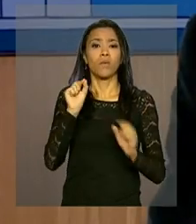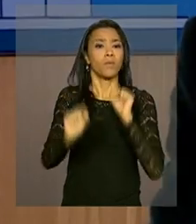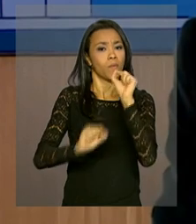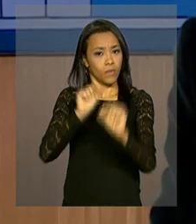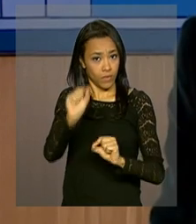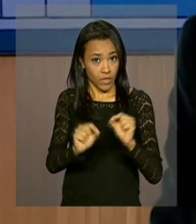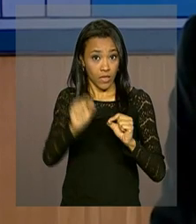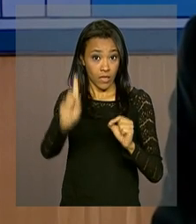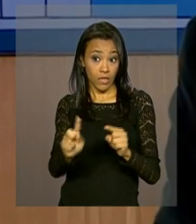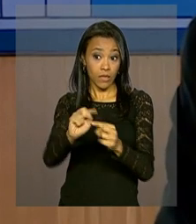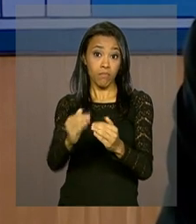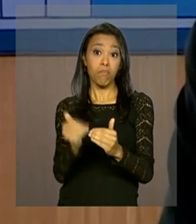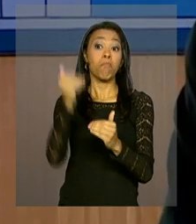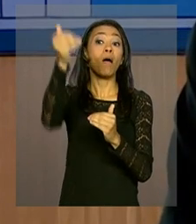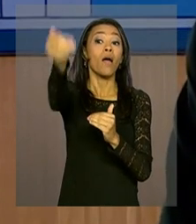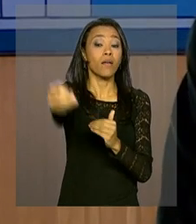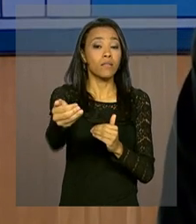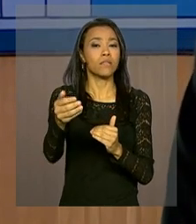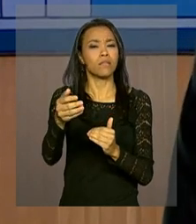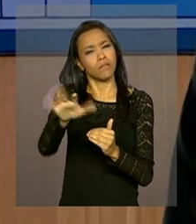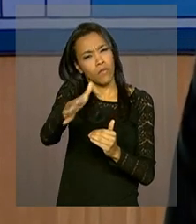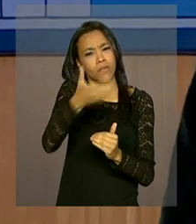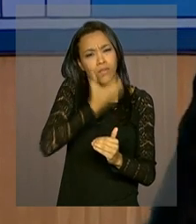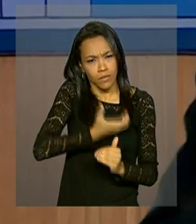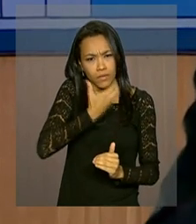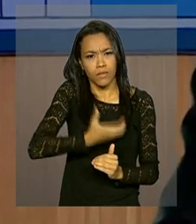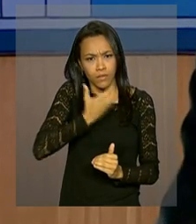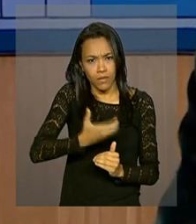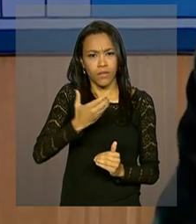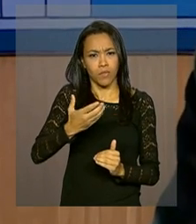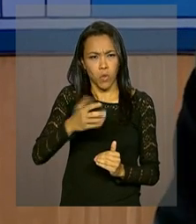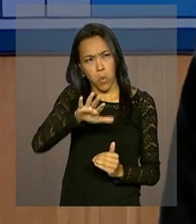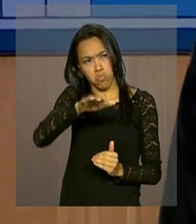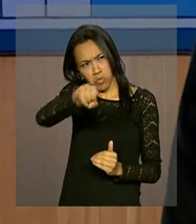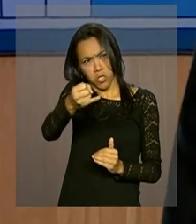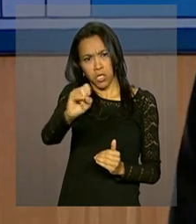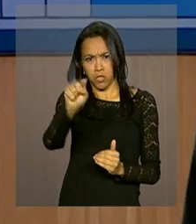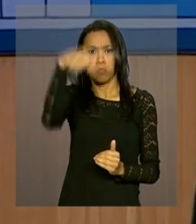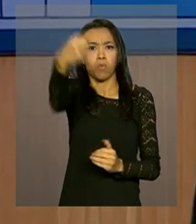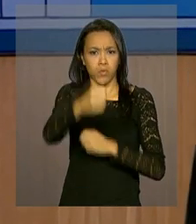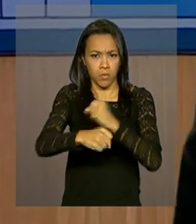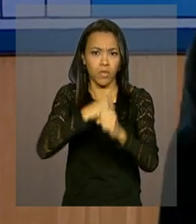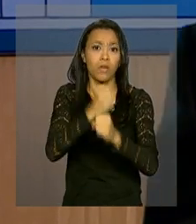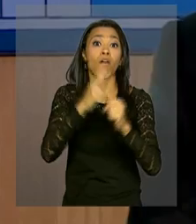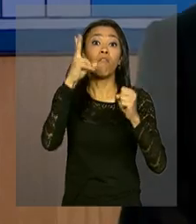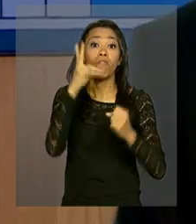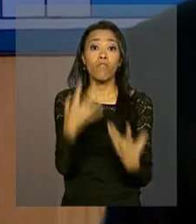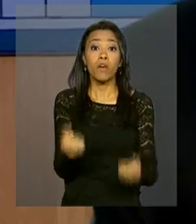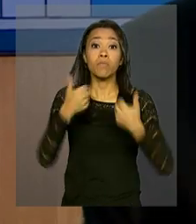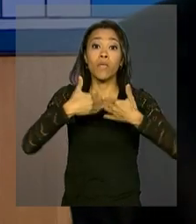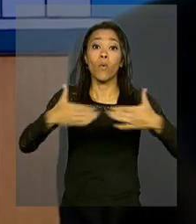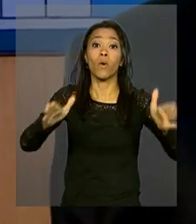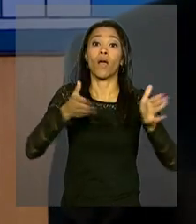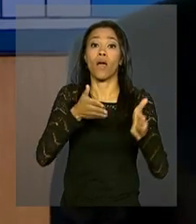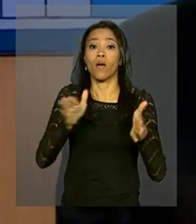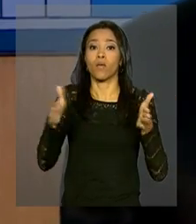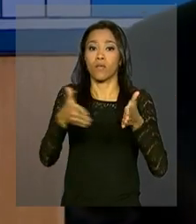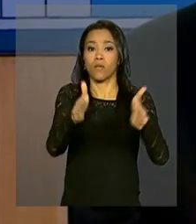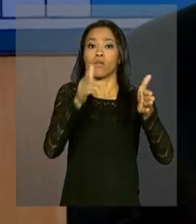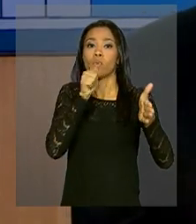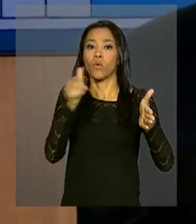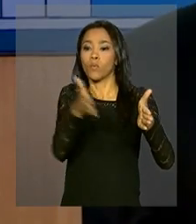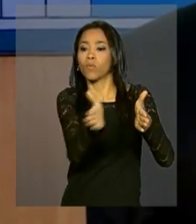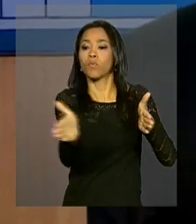é que mais adiante, talvez em dezembro deste ano, ou quando muito janeiro do ano que vem, nós vamos inaugurar o Eixo Norte, que